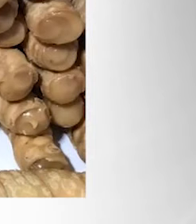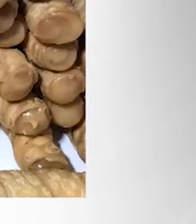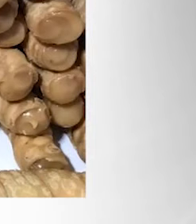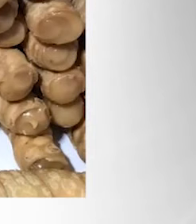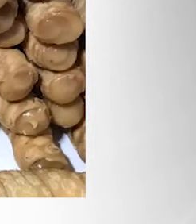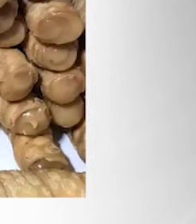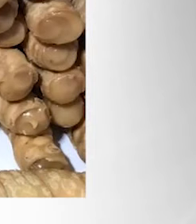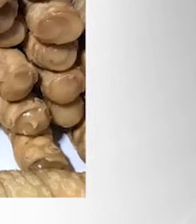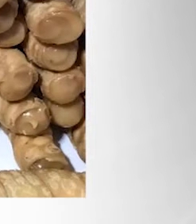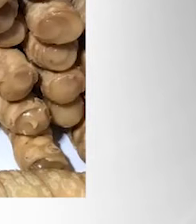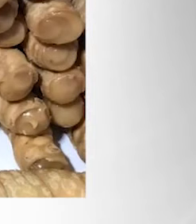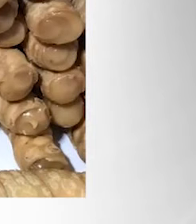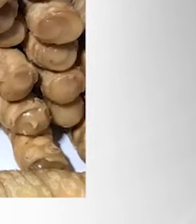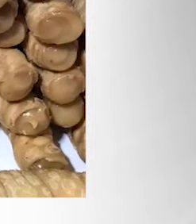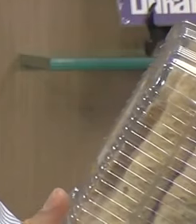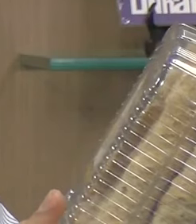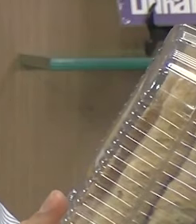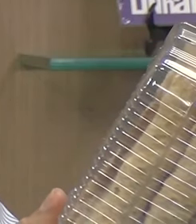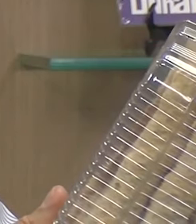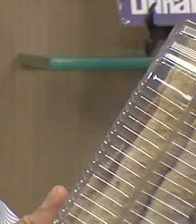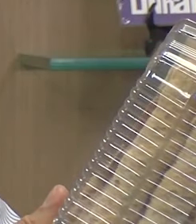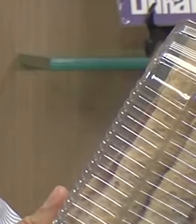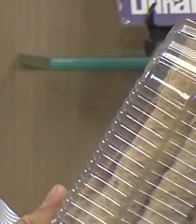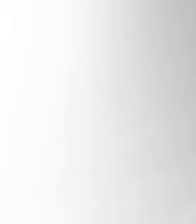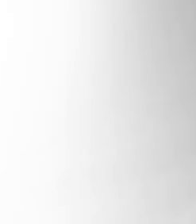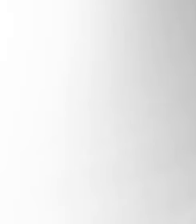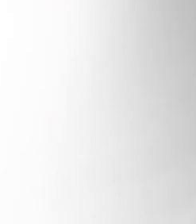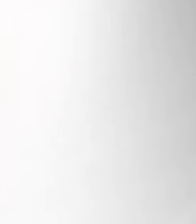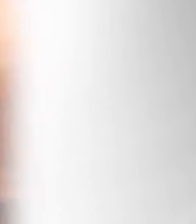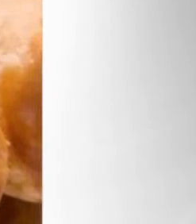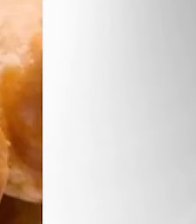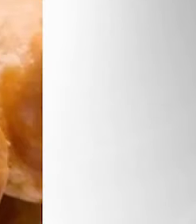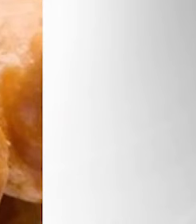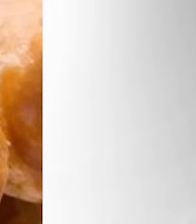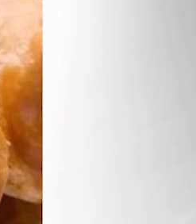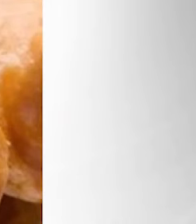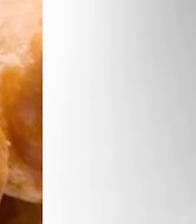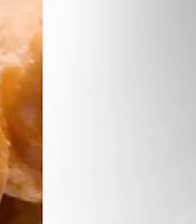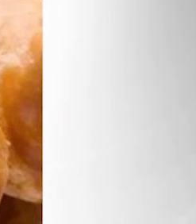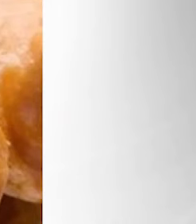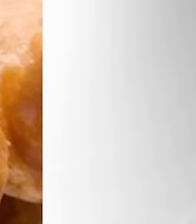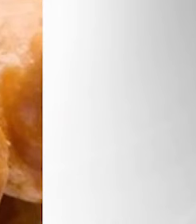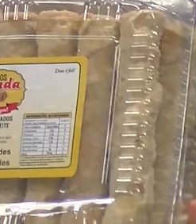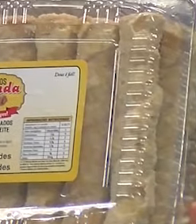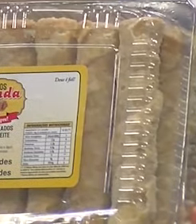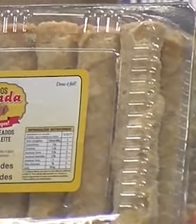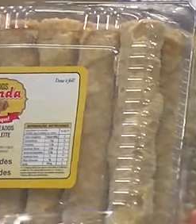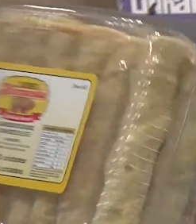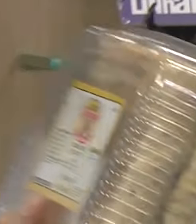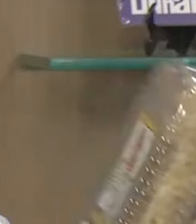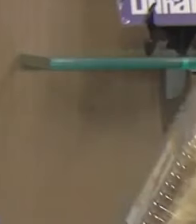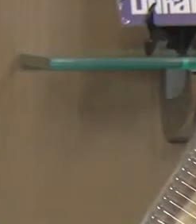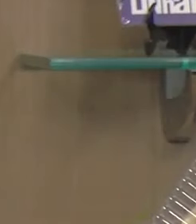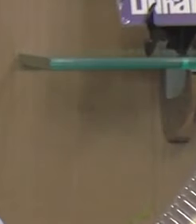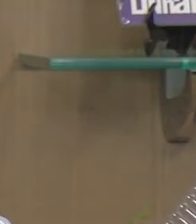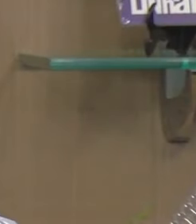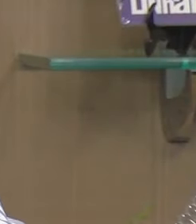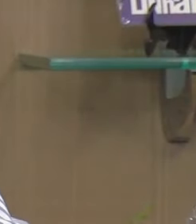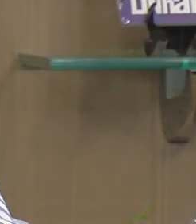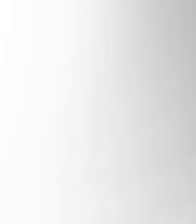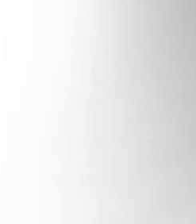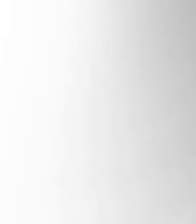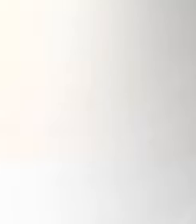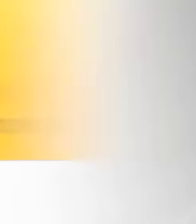Miranda, qualidade sempre. Canudos recheados com doce de leite. Você pode pedir agora, hein? Olha